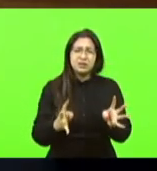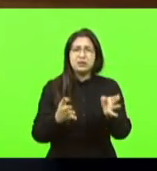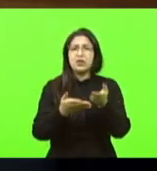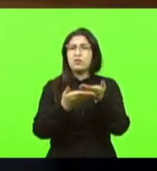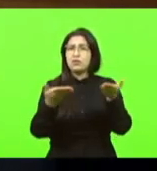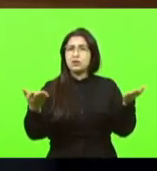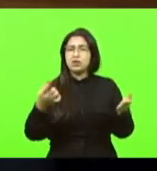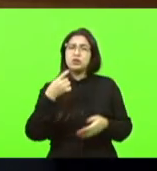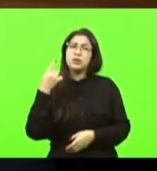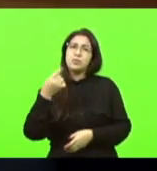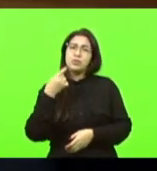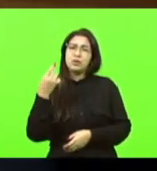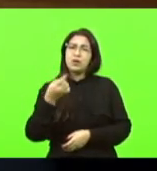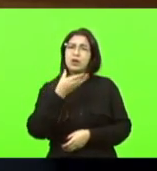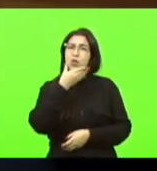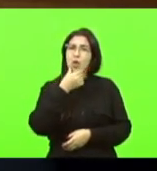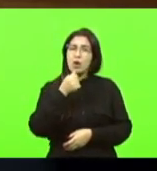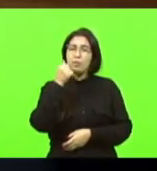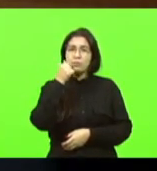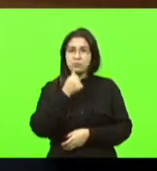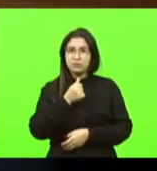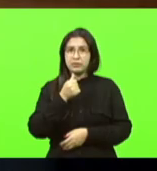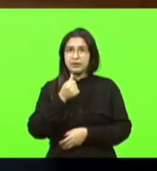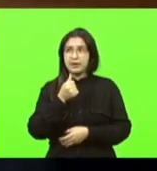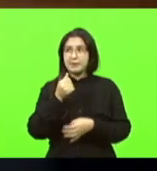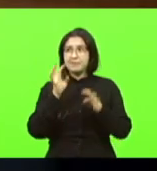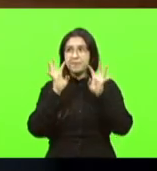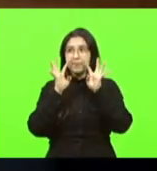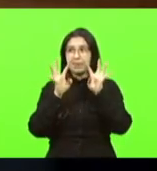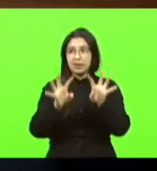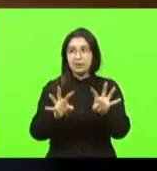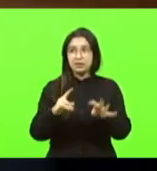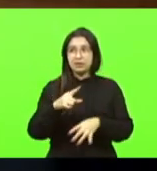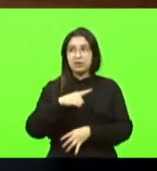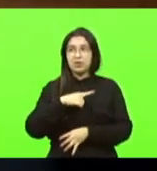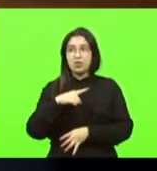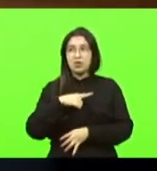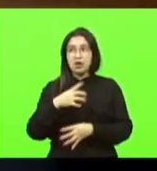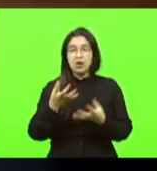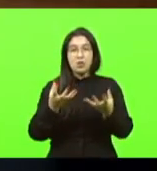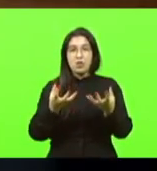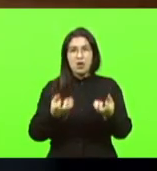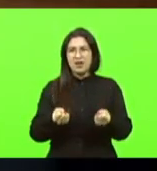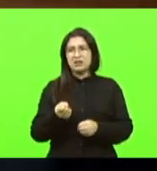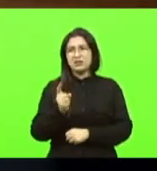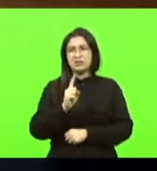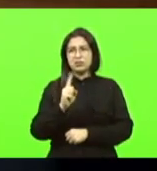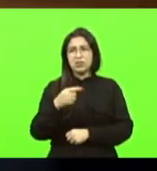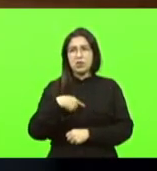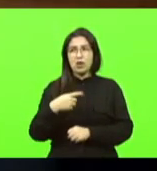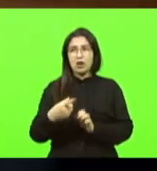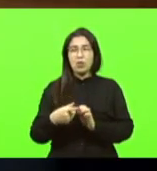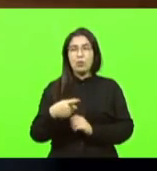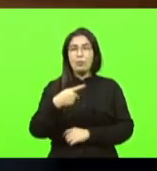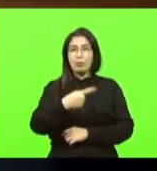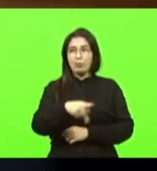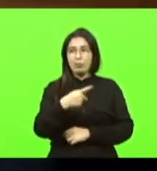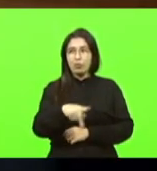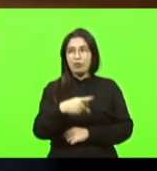dos colegas deputados e deputadas que eu fico muito indignada como professora com especialização